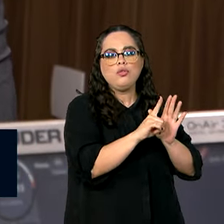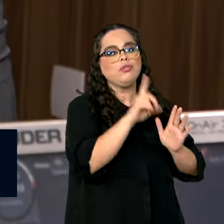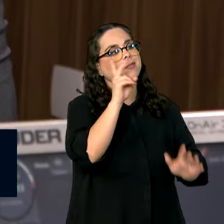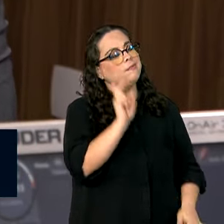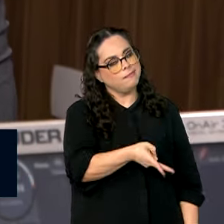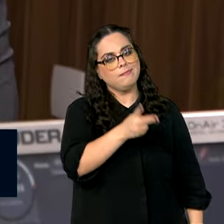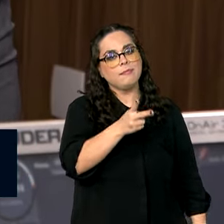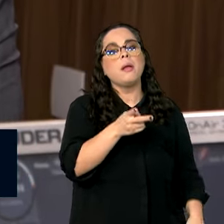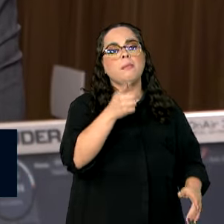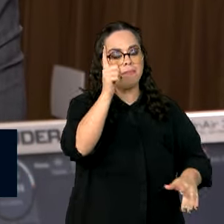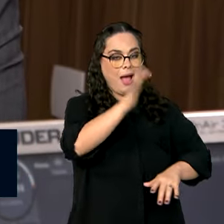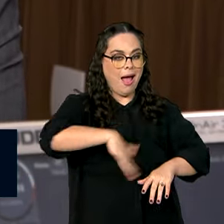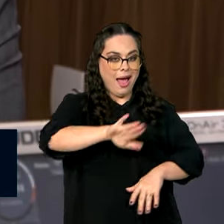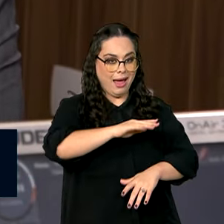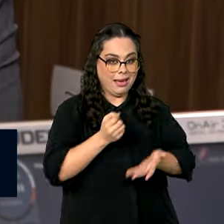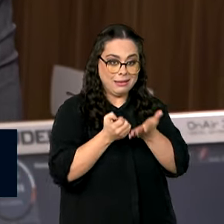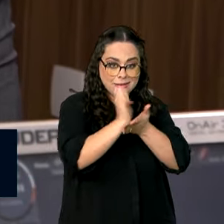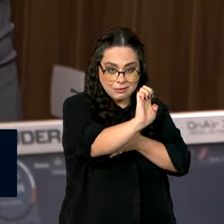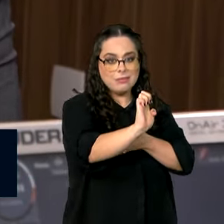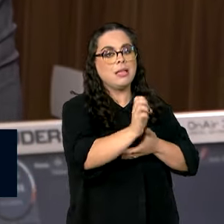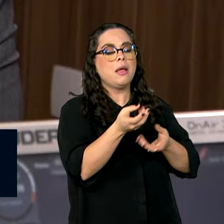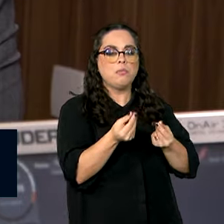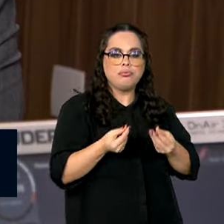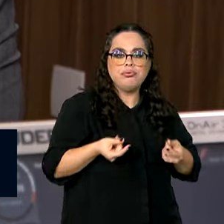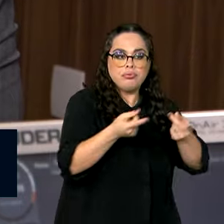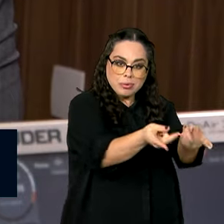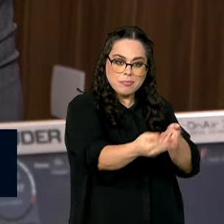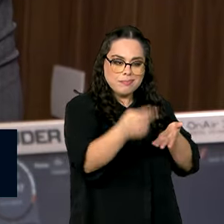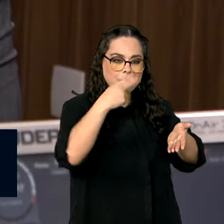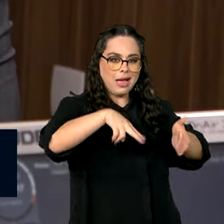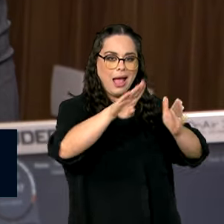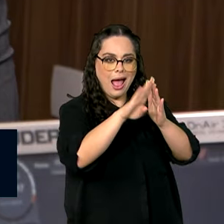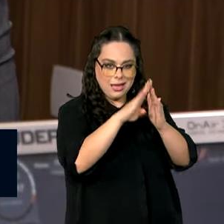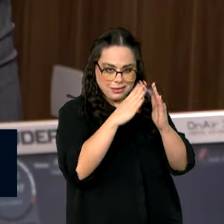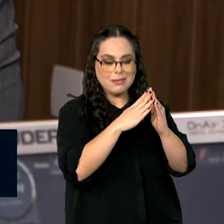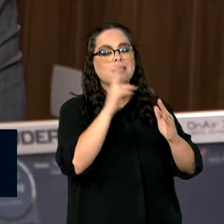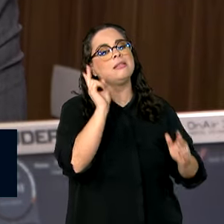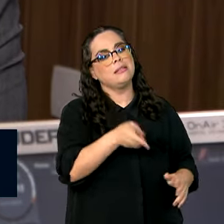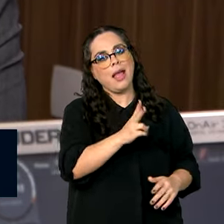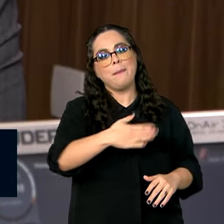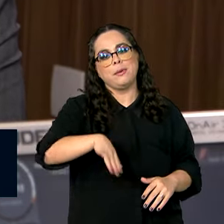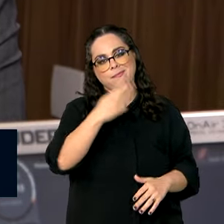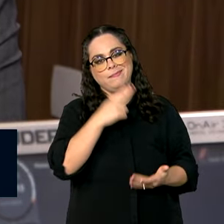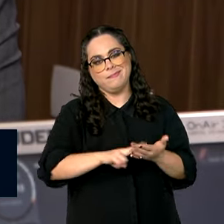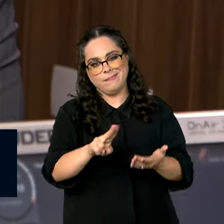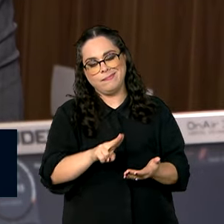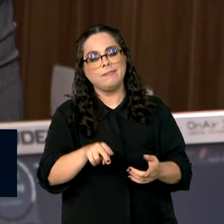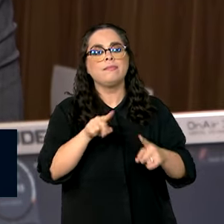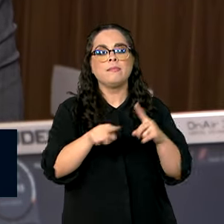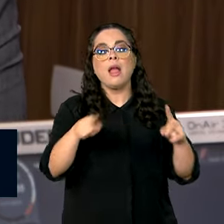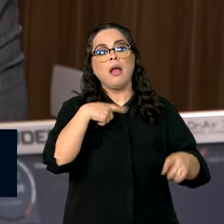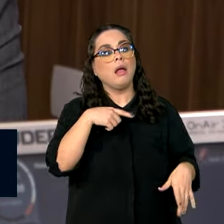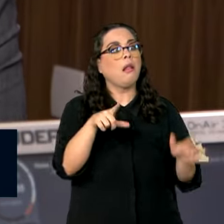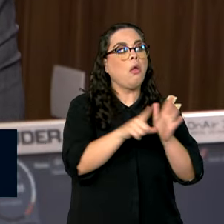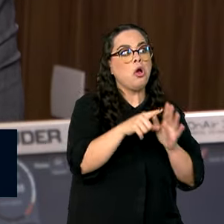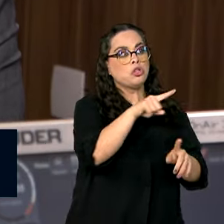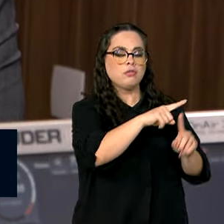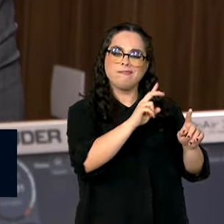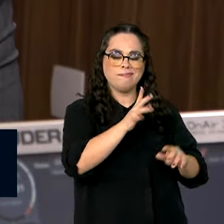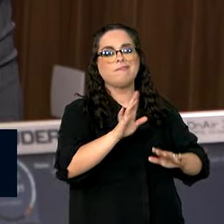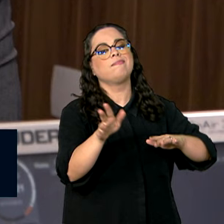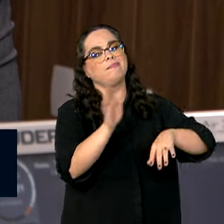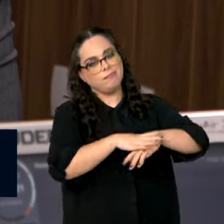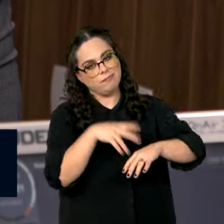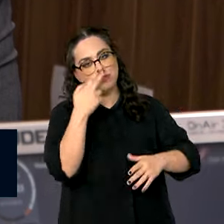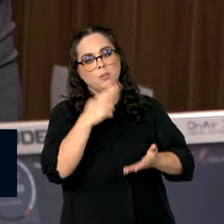sempre o correio então o correio é uma empresa que tá presente em todos esses grandes marketplaces e nós somos a única Mariana a única